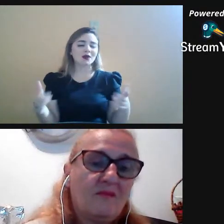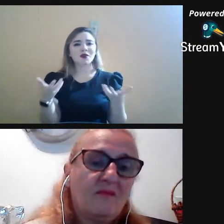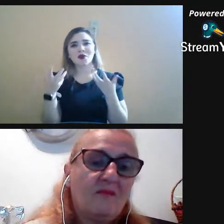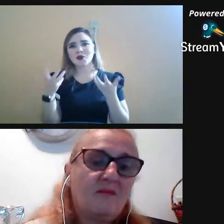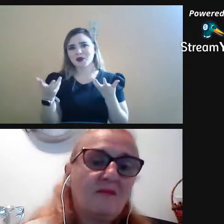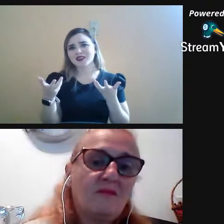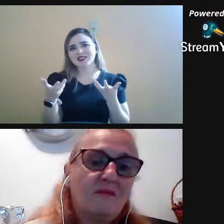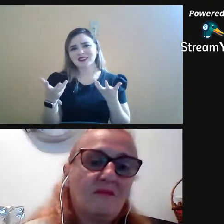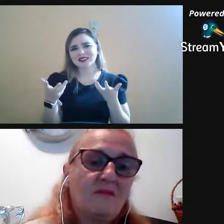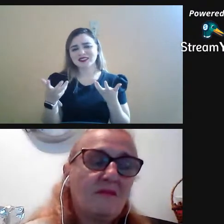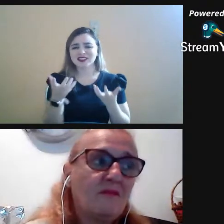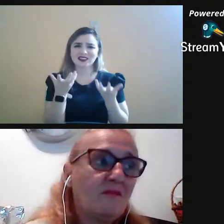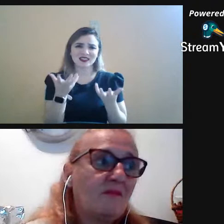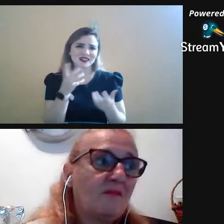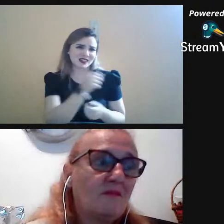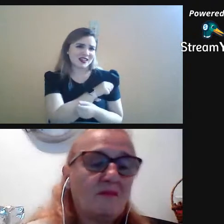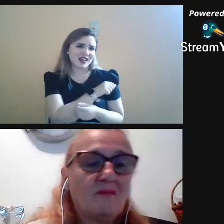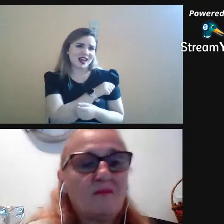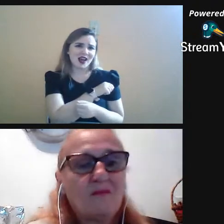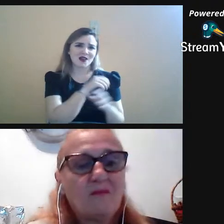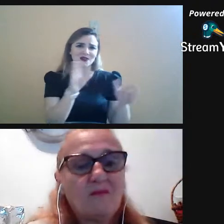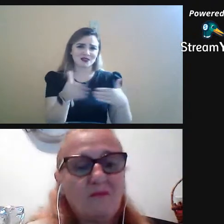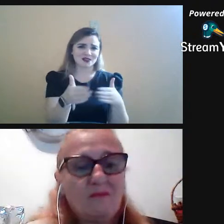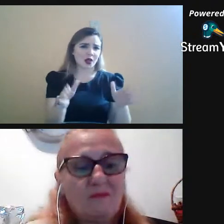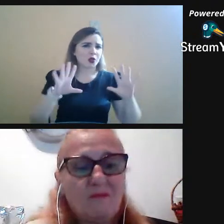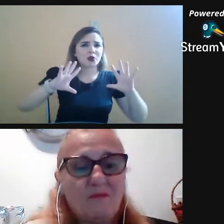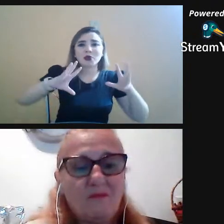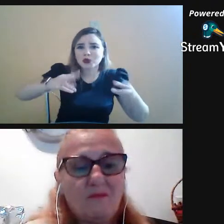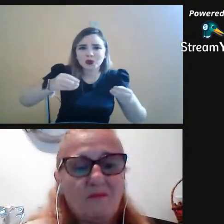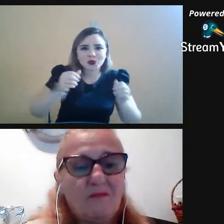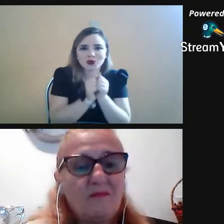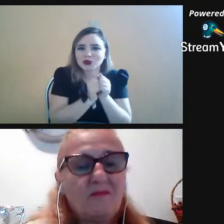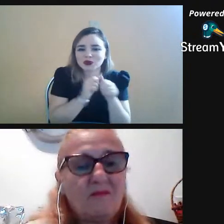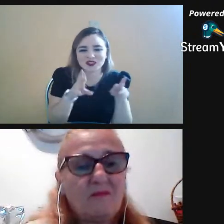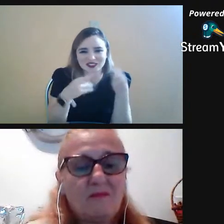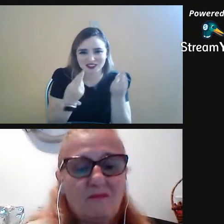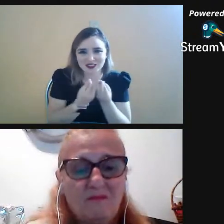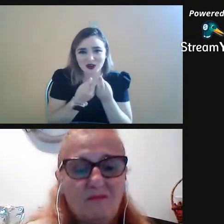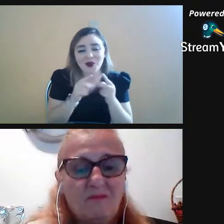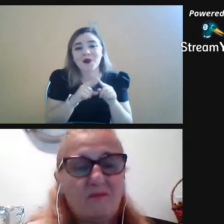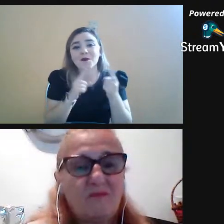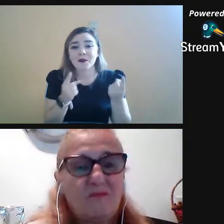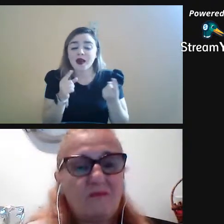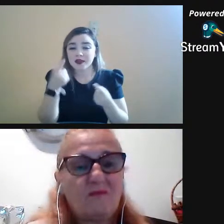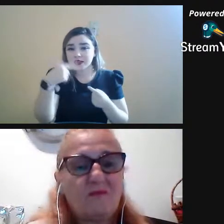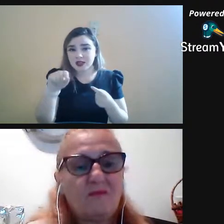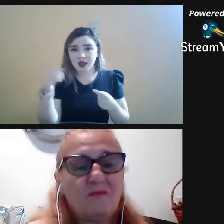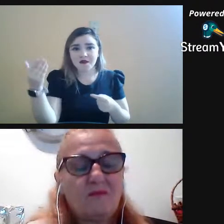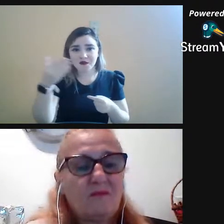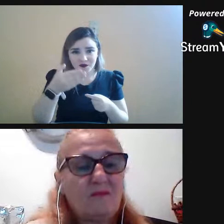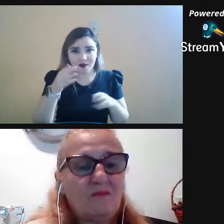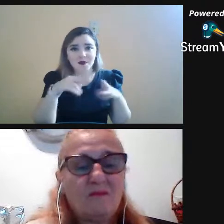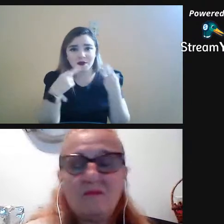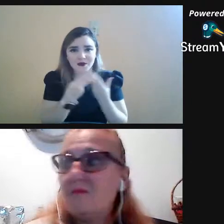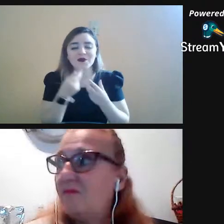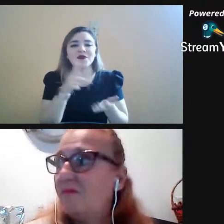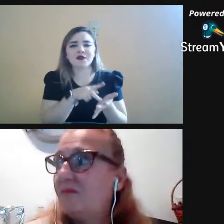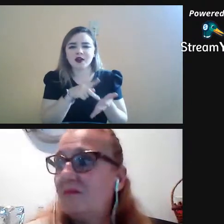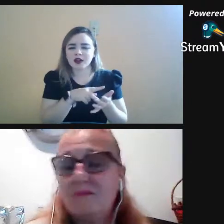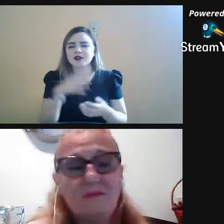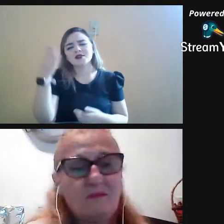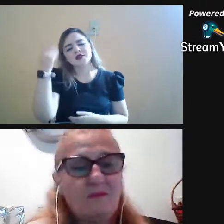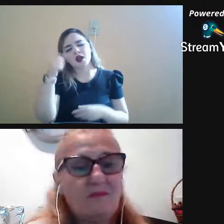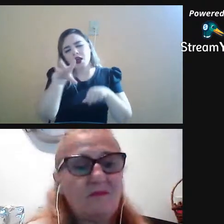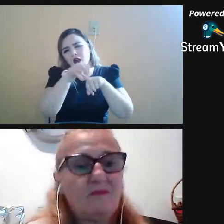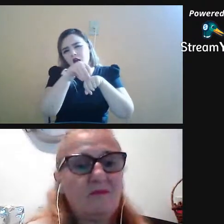o número que eu gostaria que a sala estivesse toda ali comigo na hora da minha reunião com eles. Mas quem vai para a reunião sai mais rico